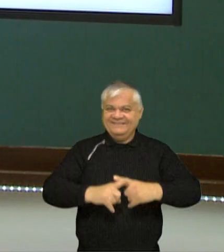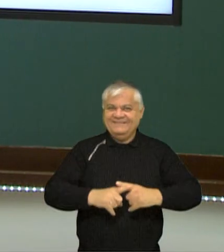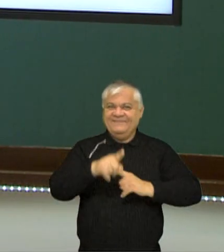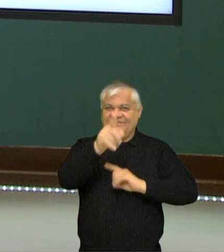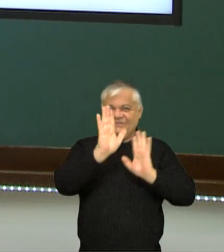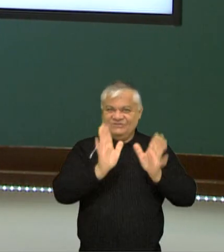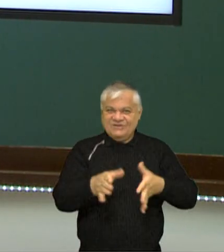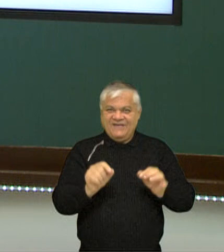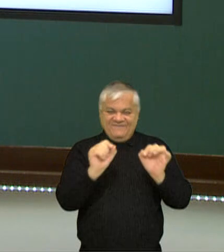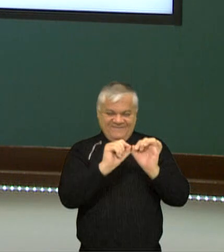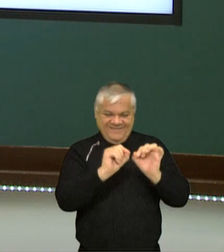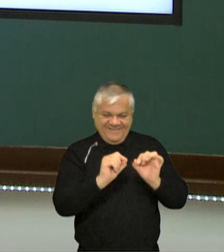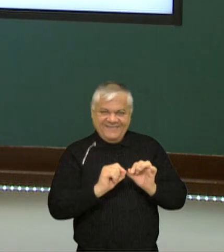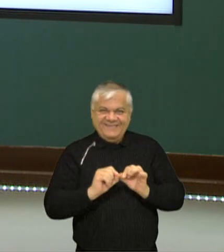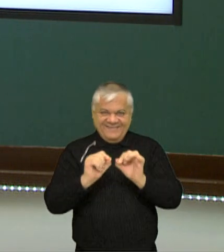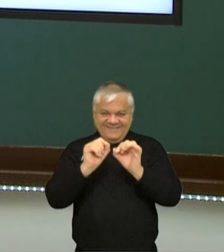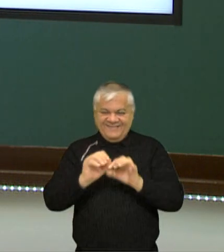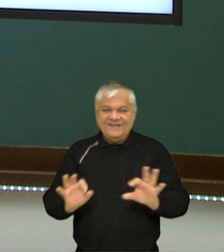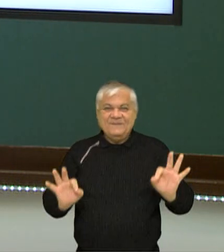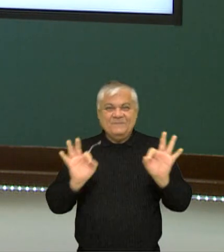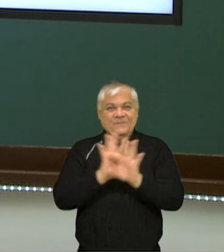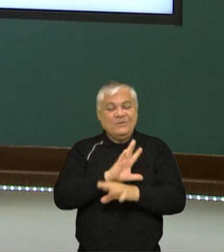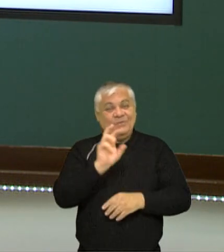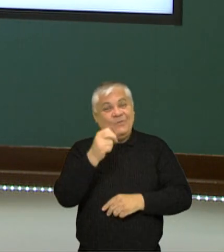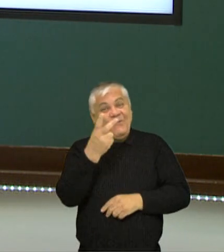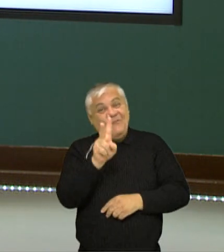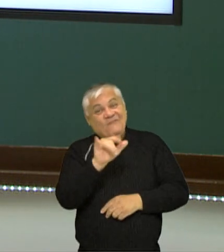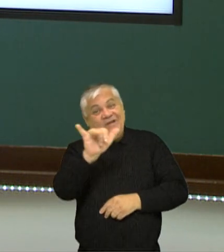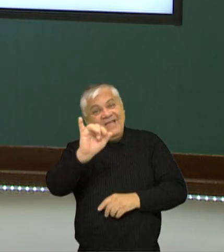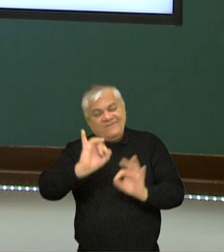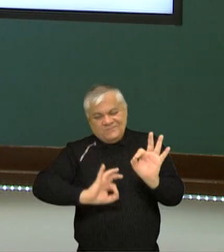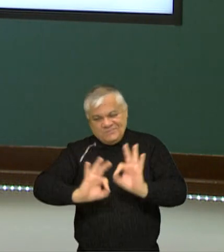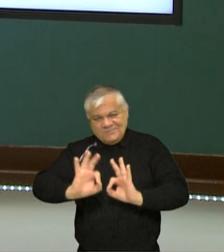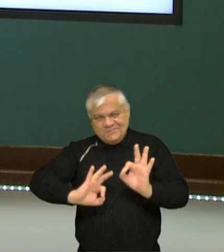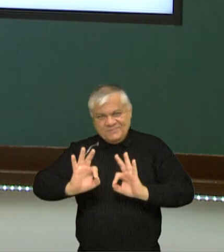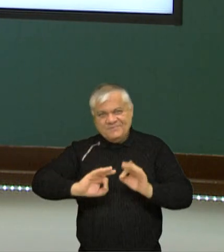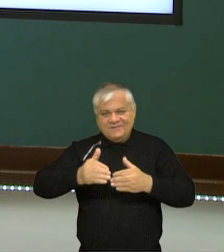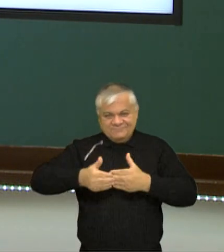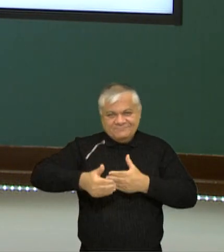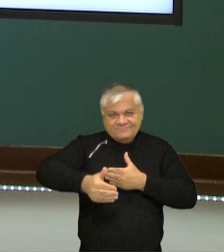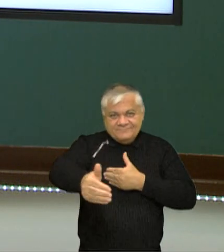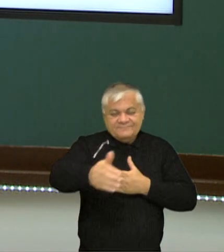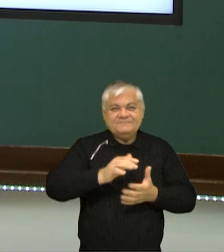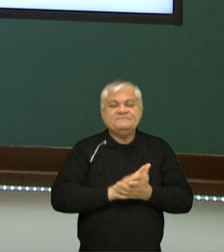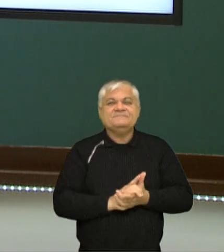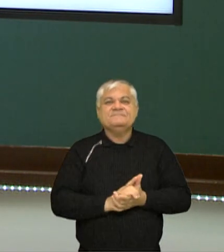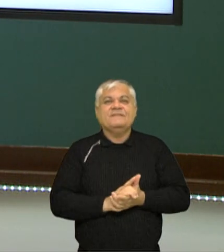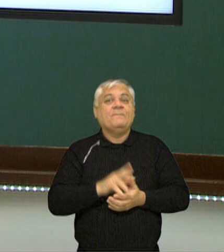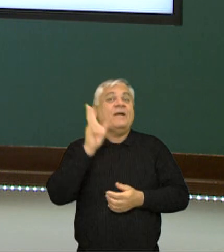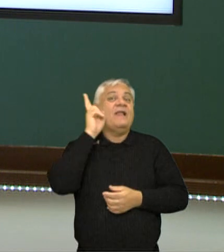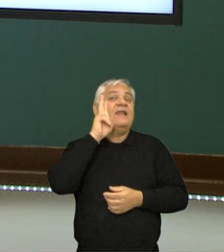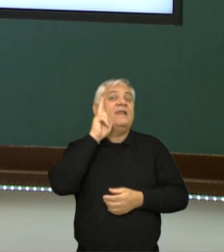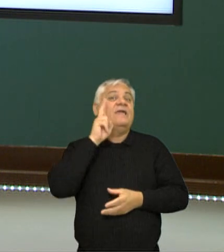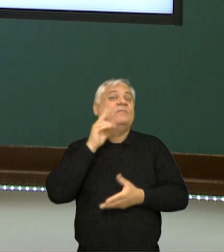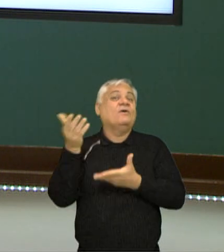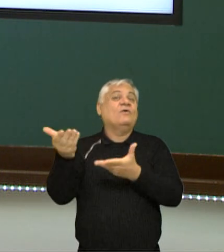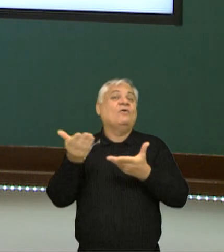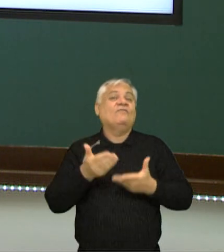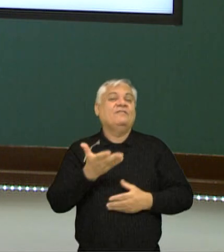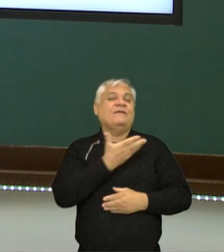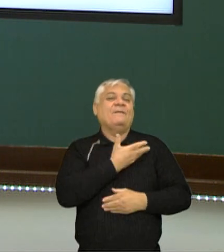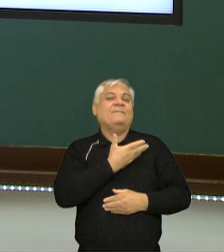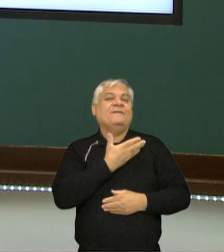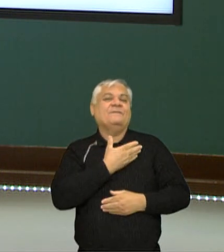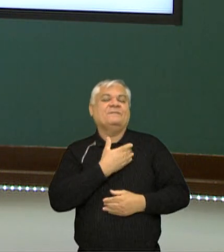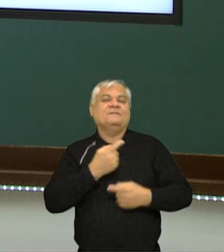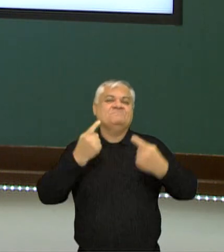tem o seu tabuleiro aí, ou você vai construir o seu tabuleiro, né, nesses próximos dias. E lembre de convidar alguém para jogar